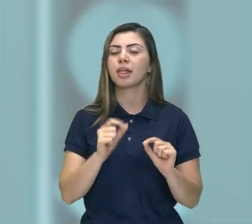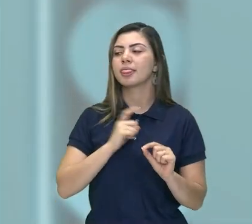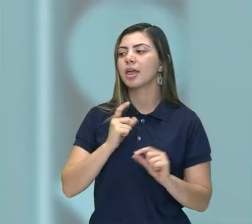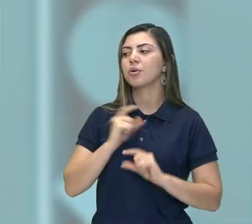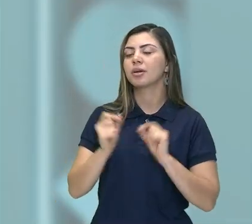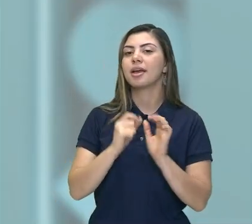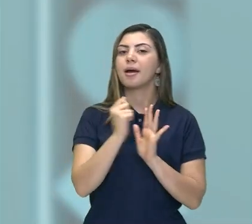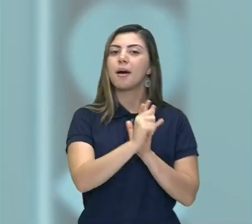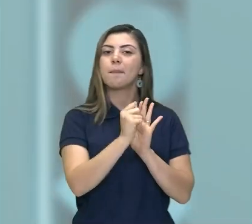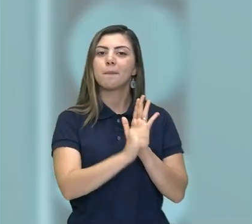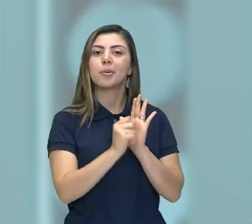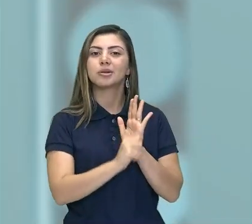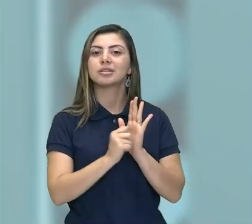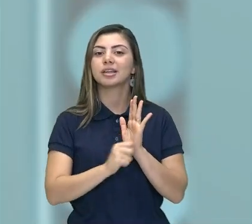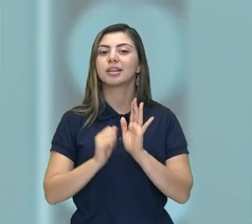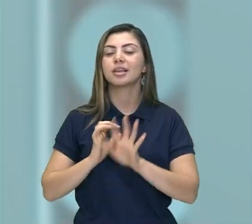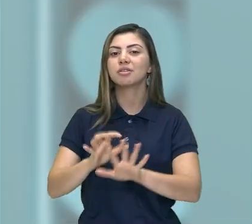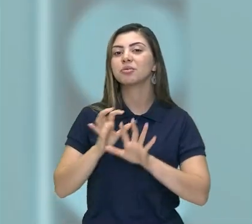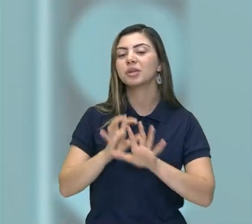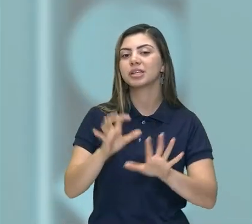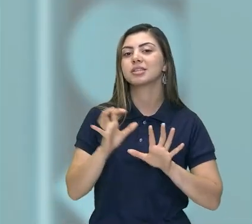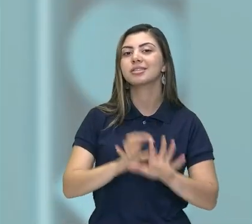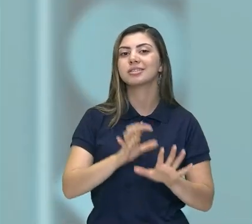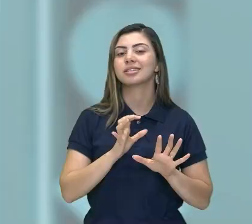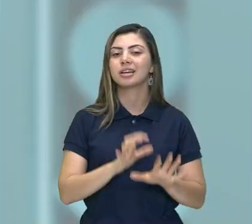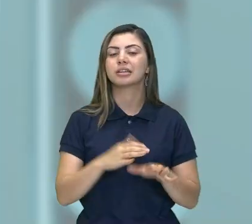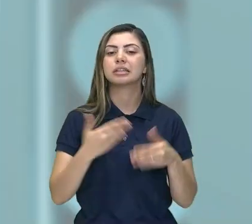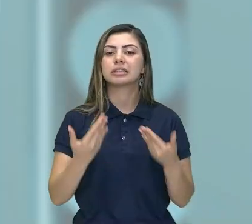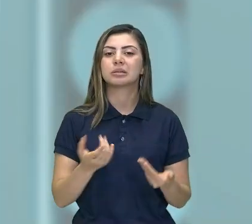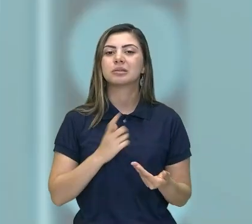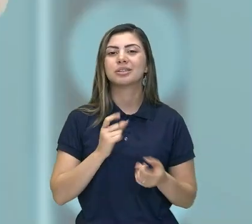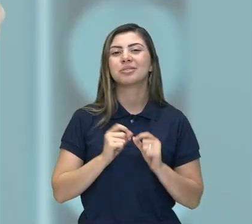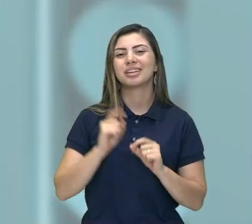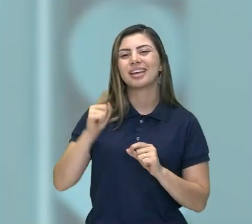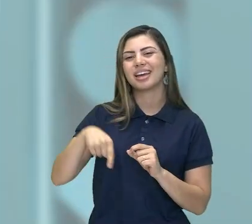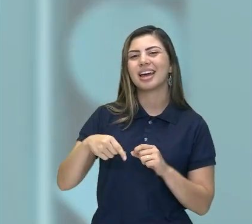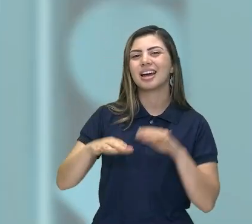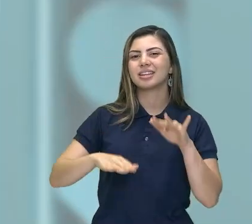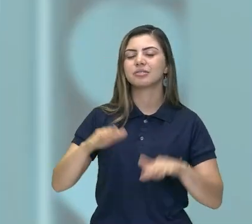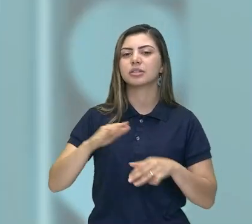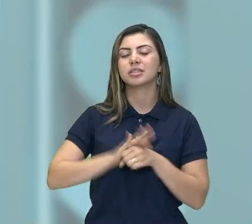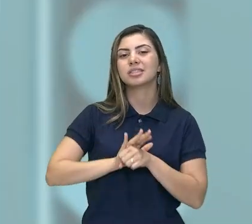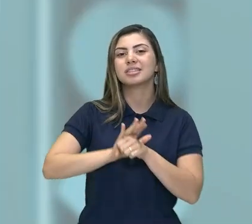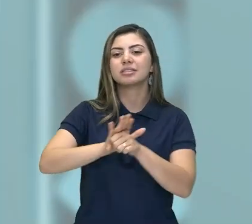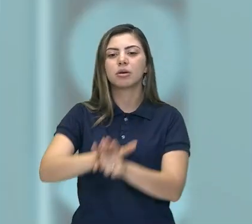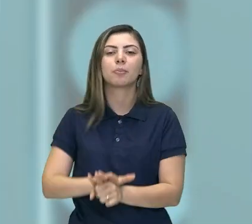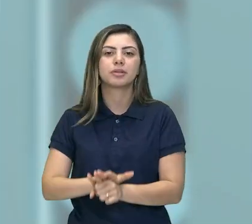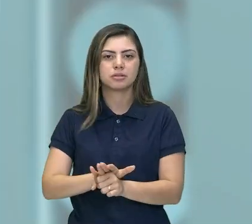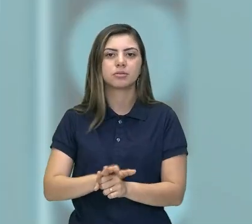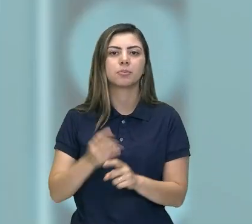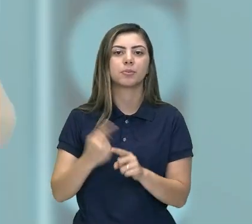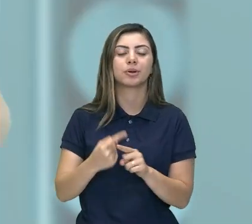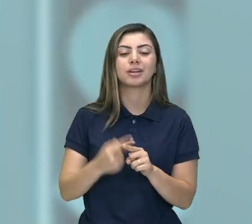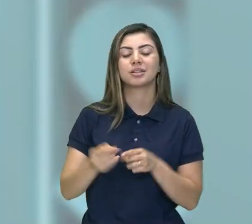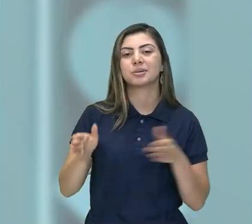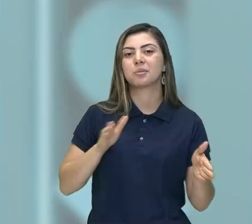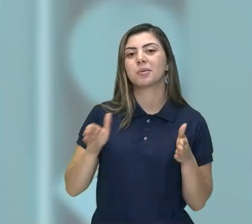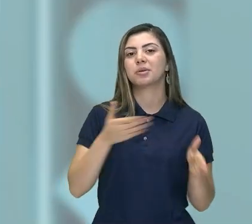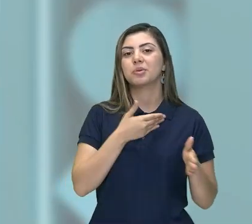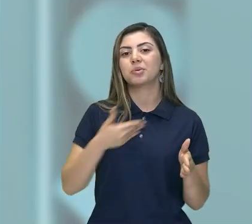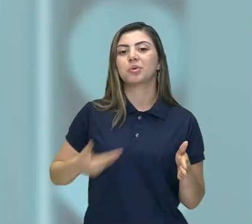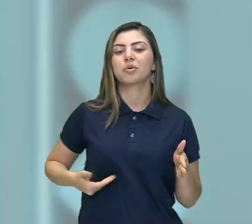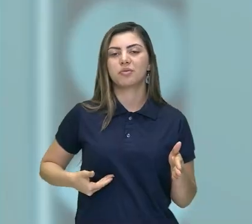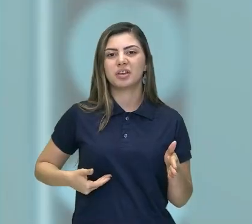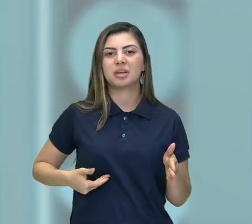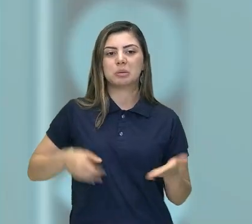as mídias sociais tinham uma questão de censura, sobretudo por causa do período militar. Então, quando a gente fala dessa tendência mais